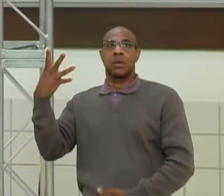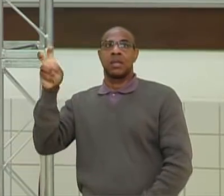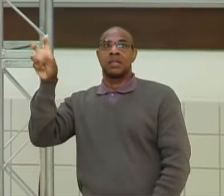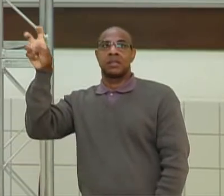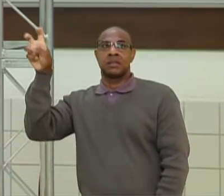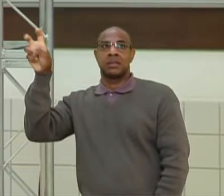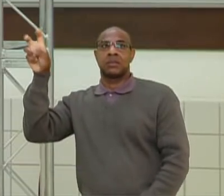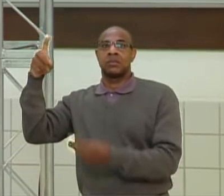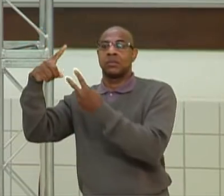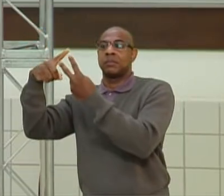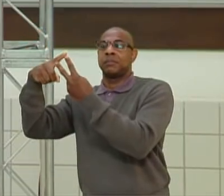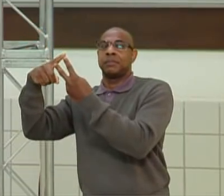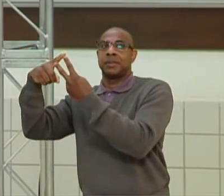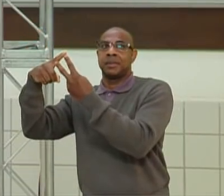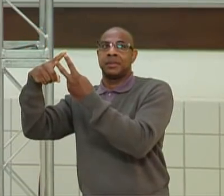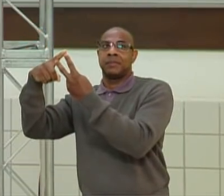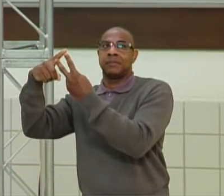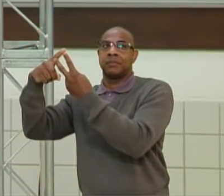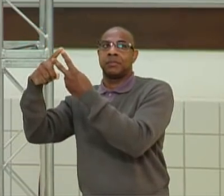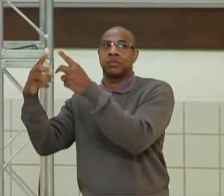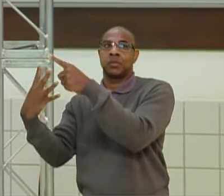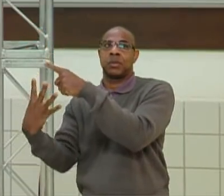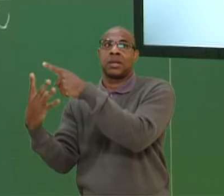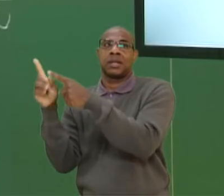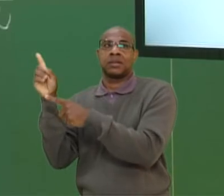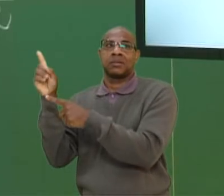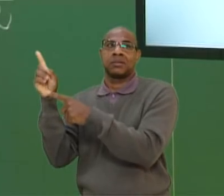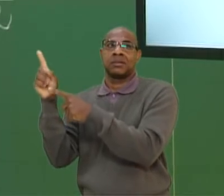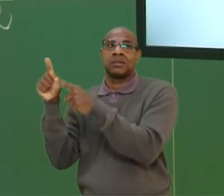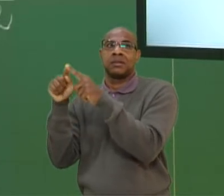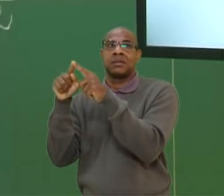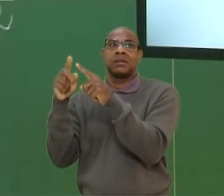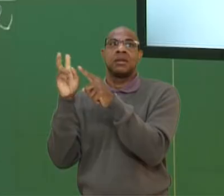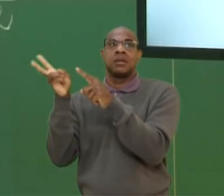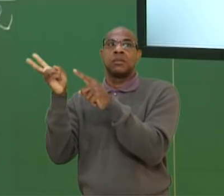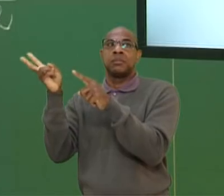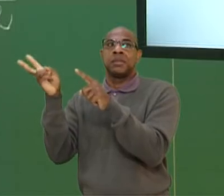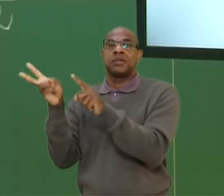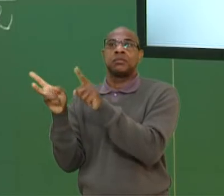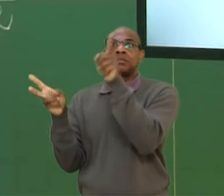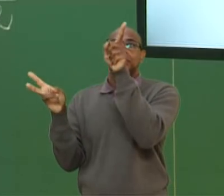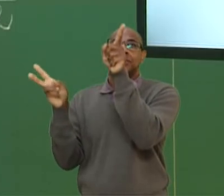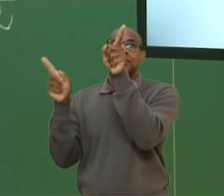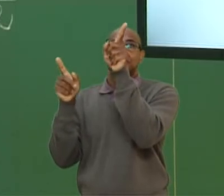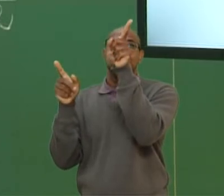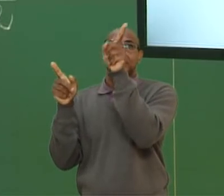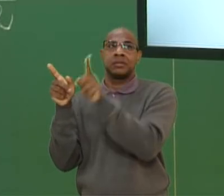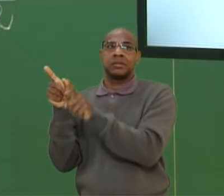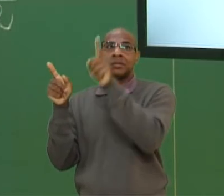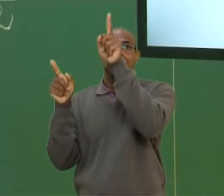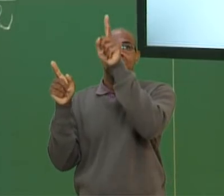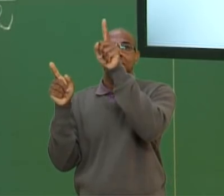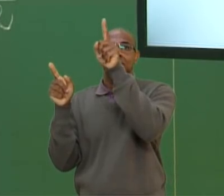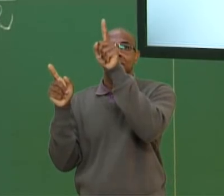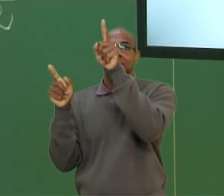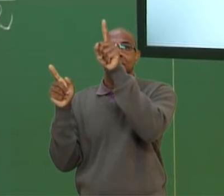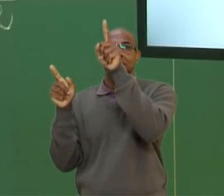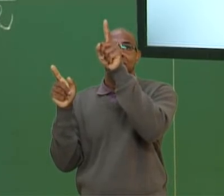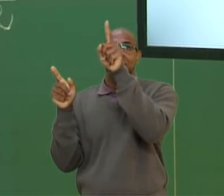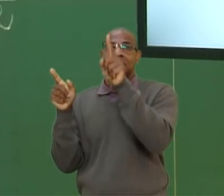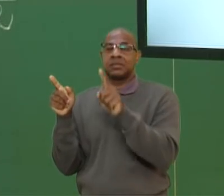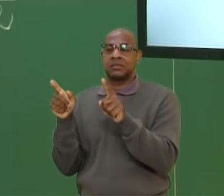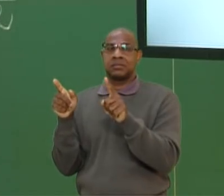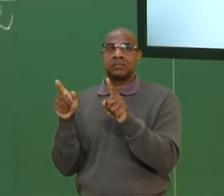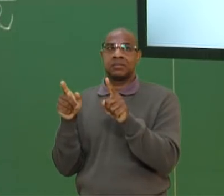45π sobre 4, vai ter numericamente o mesmo valor, só com sinais diferentes. 3π sobre 4, 5π